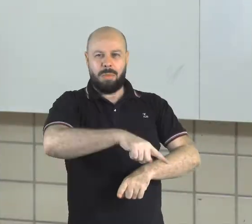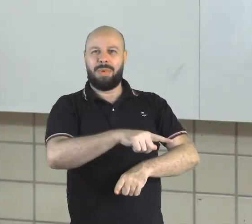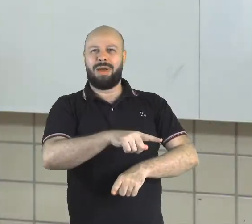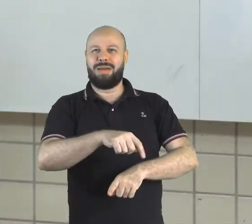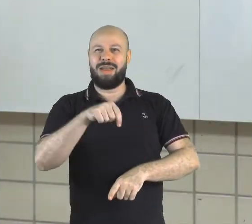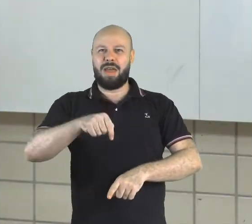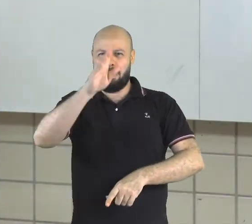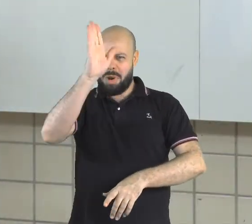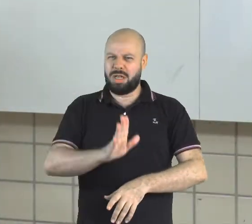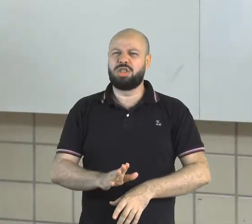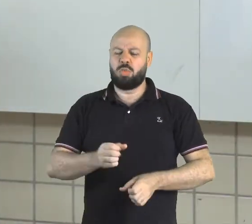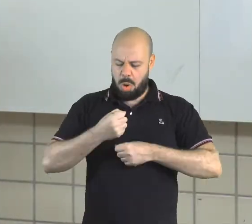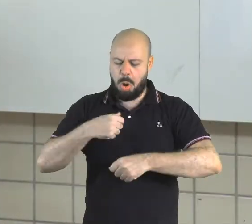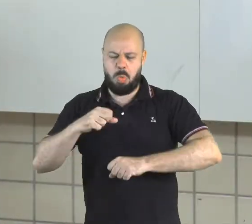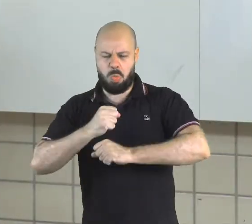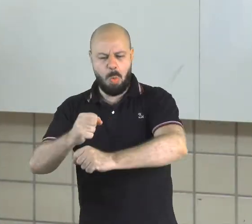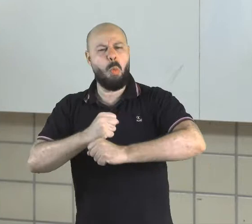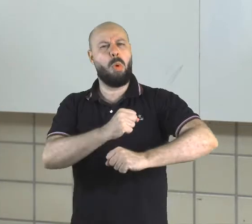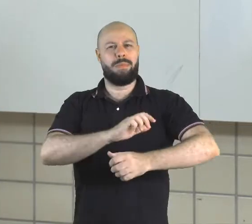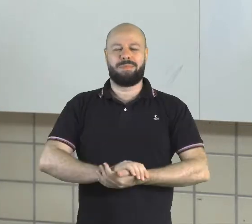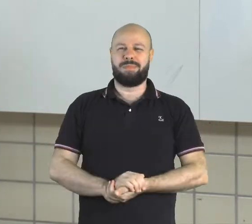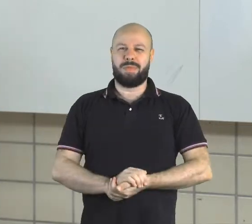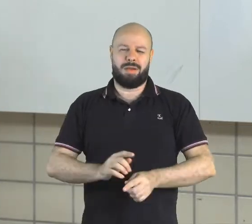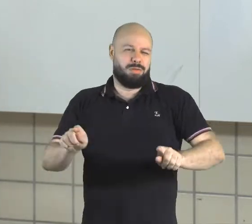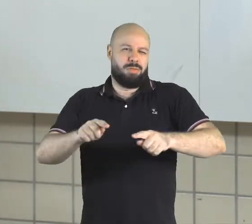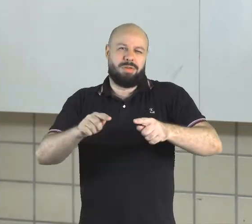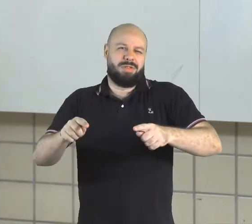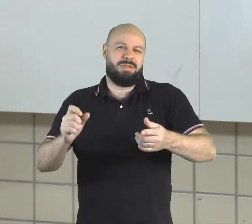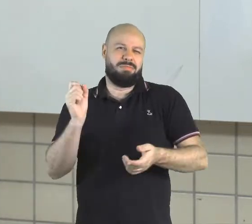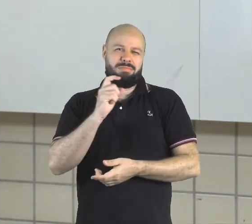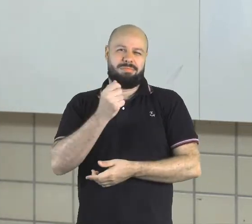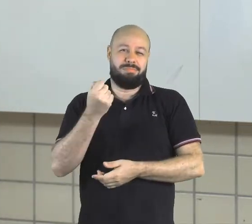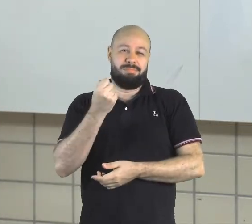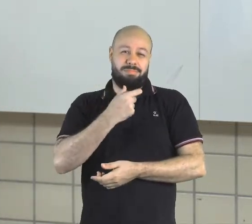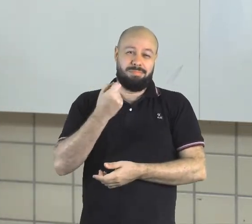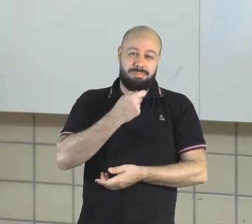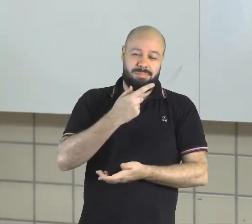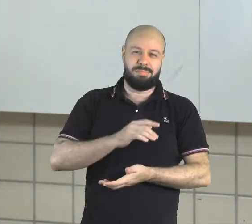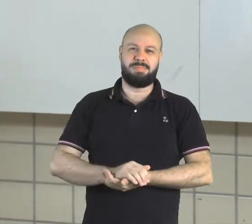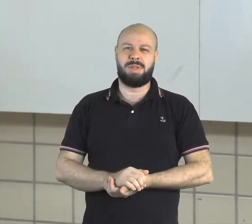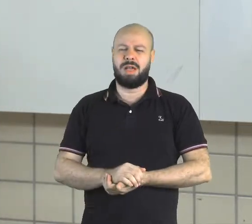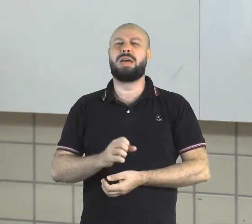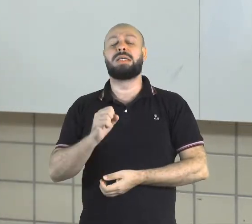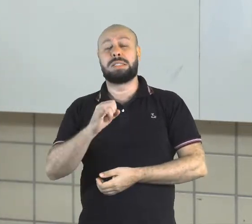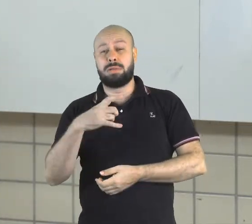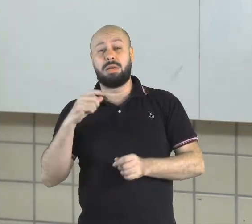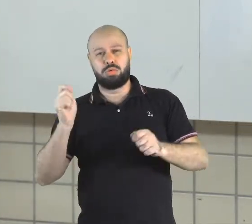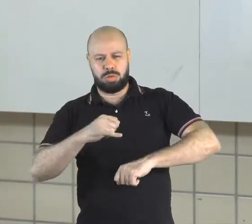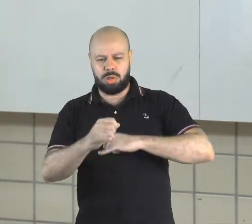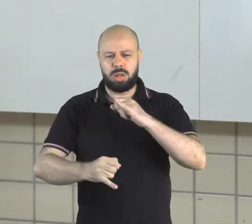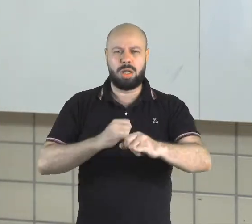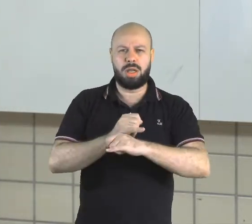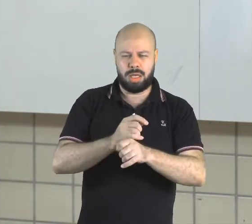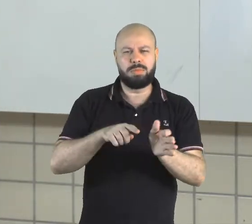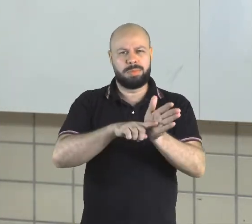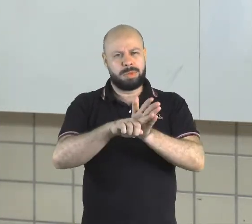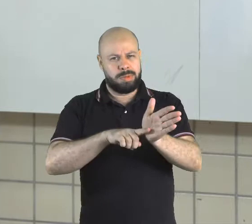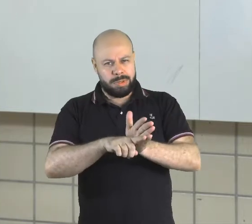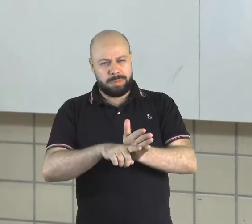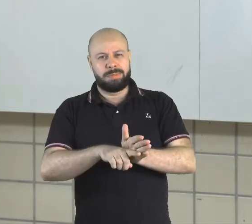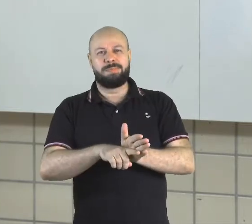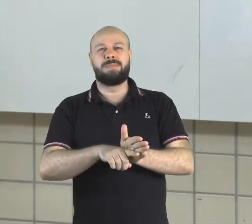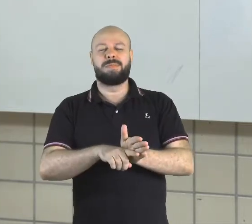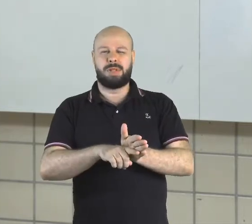nosso país. Bem, as musiquinhas são muito engraçadas. Peço a vocês que acessem a internet e pesquisem